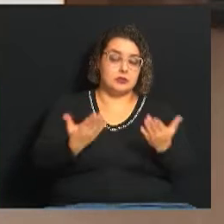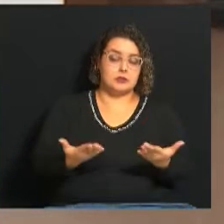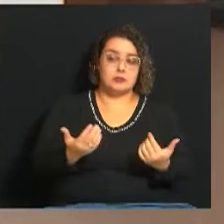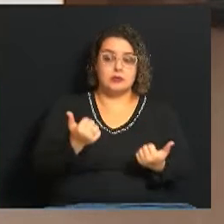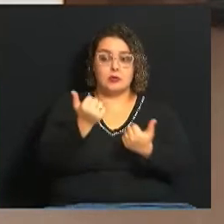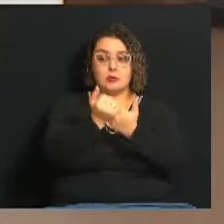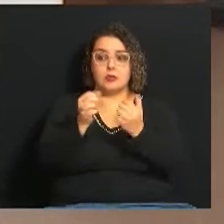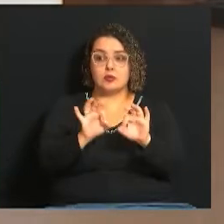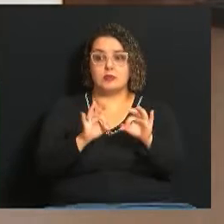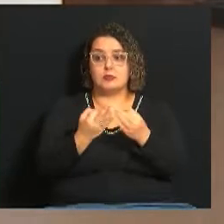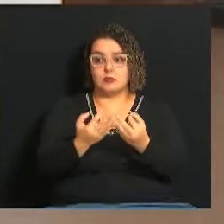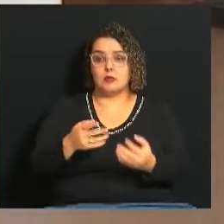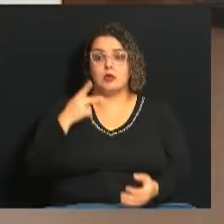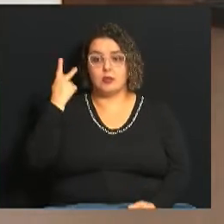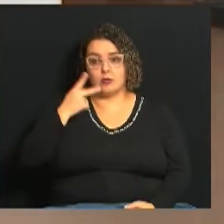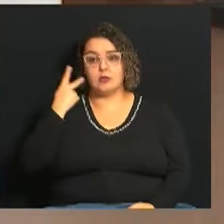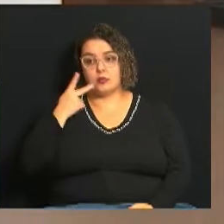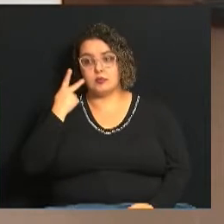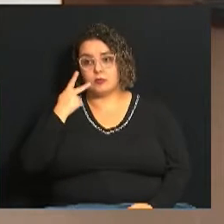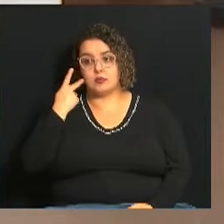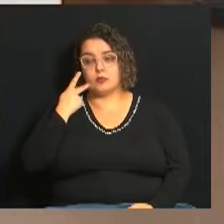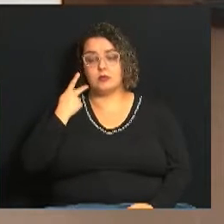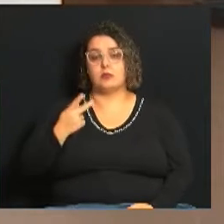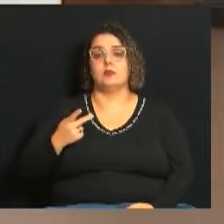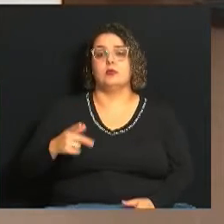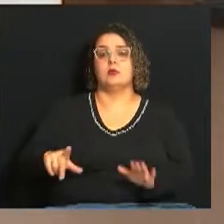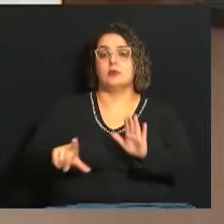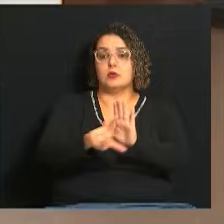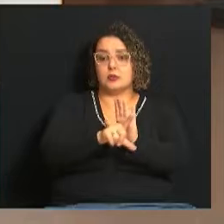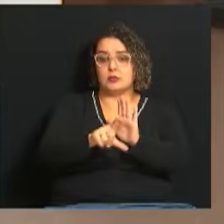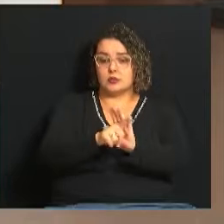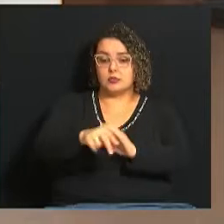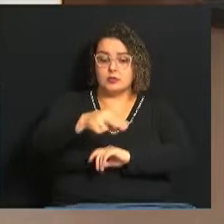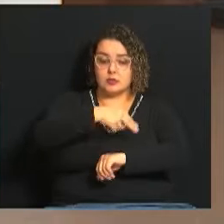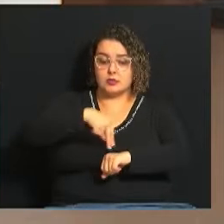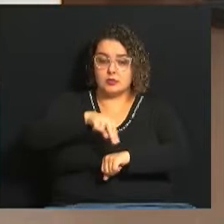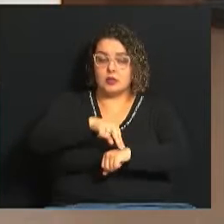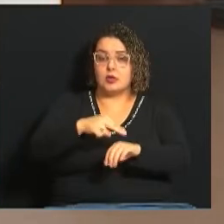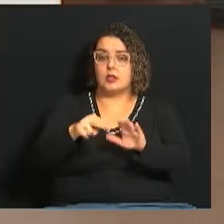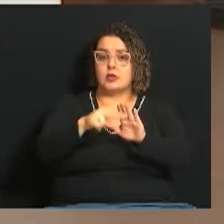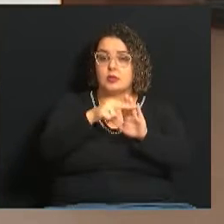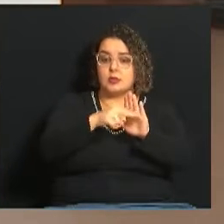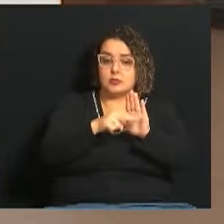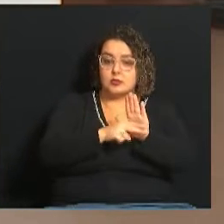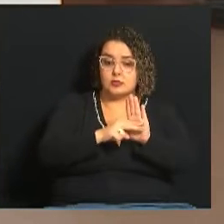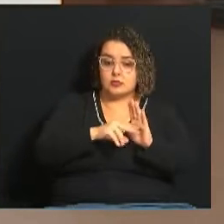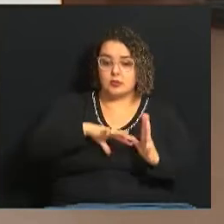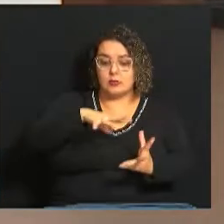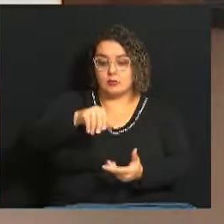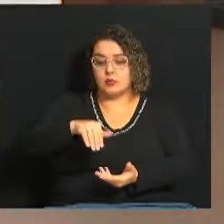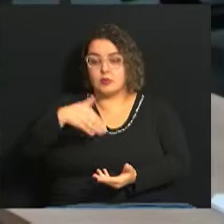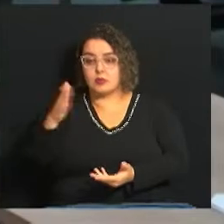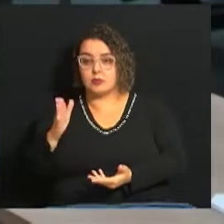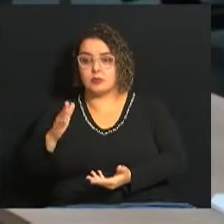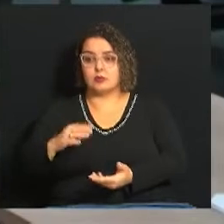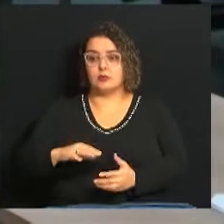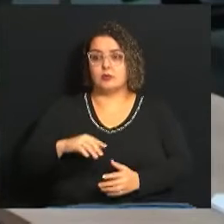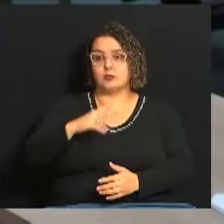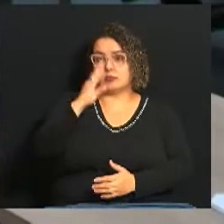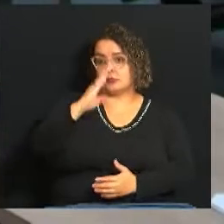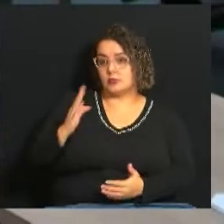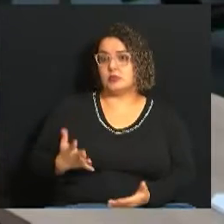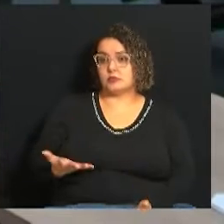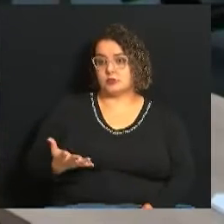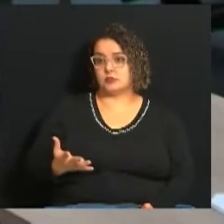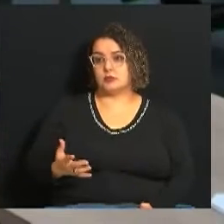O parlamentar se embasa na legislação nacional e nas normas internacionais de direitos humanos. O feminicídio,